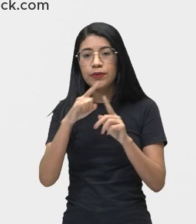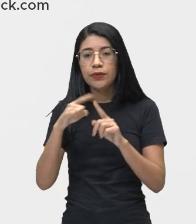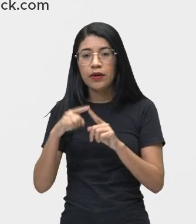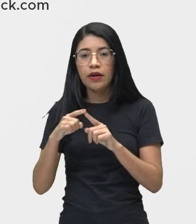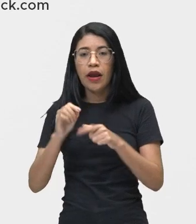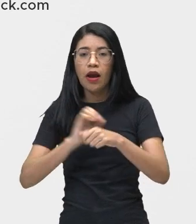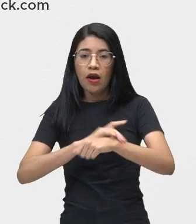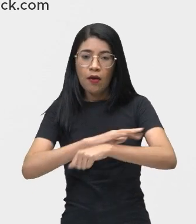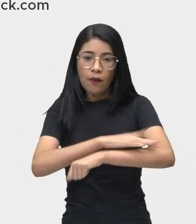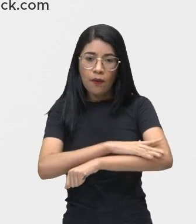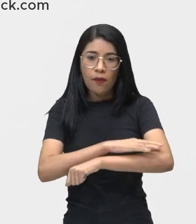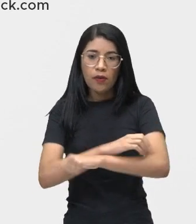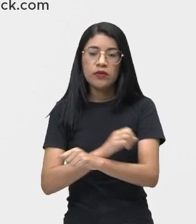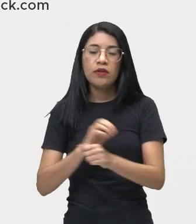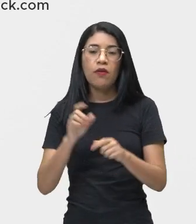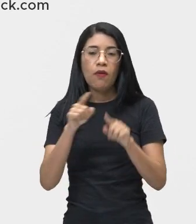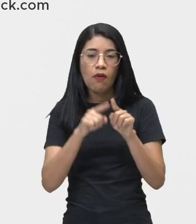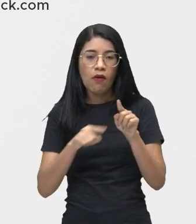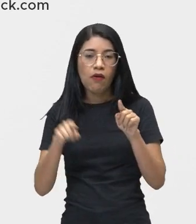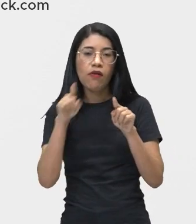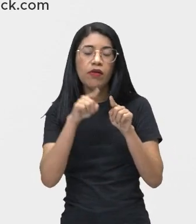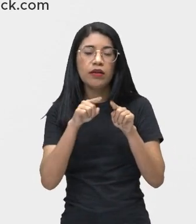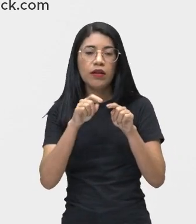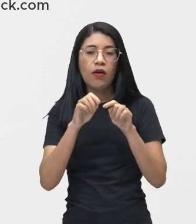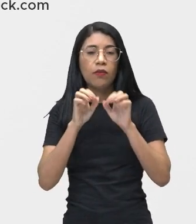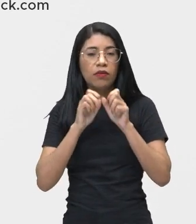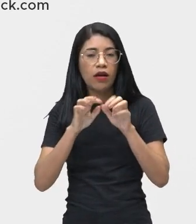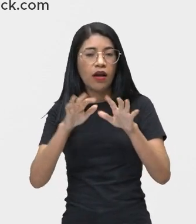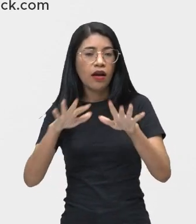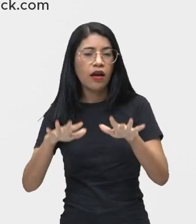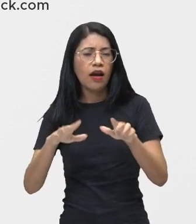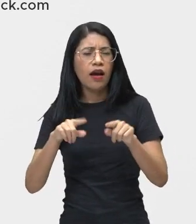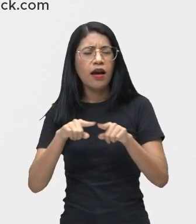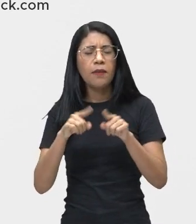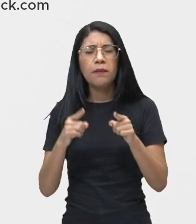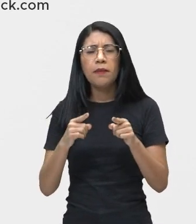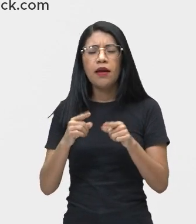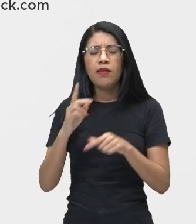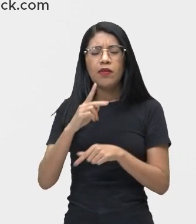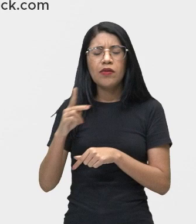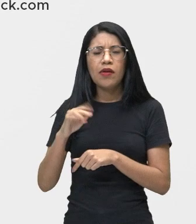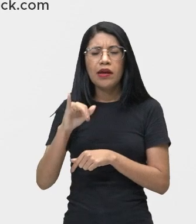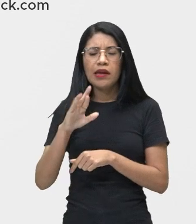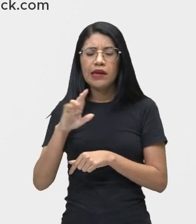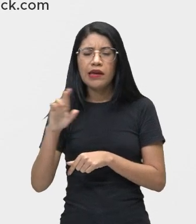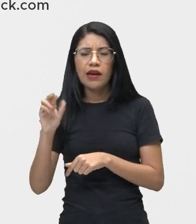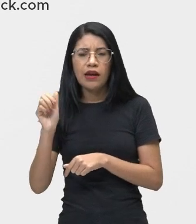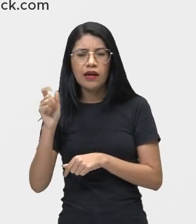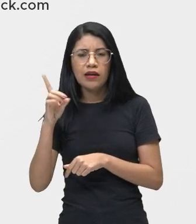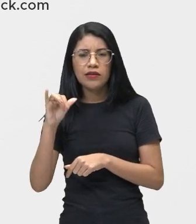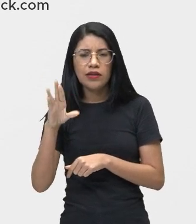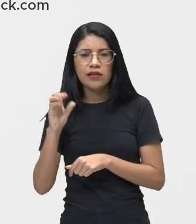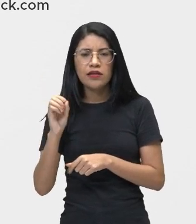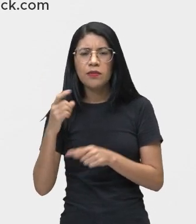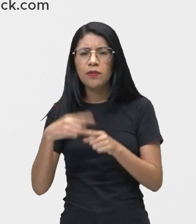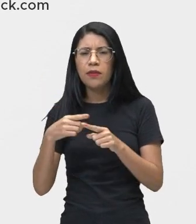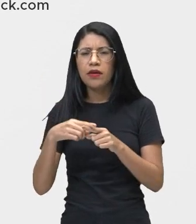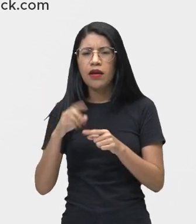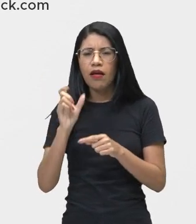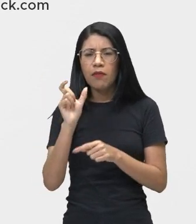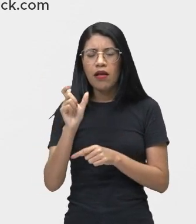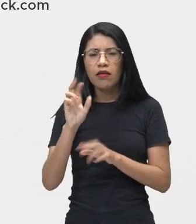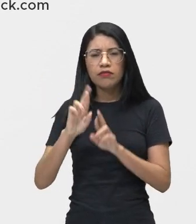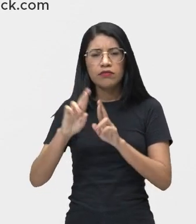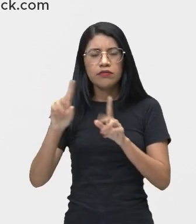e radiação. Aí você pode estar se perguntando, mas a professora falou que é irradiação. Por que está radiação ali?